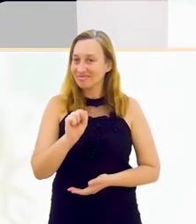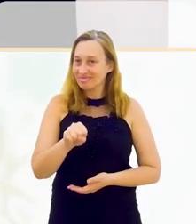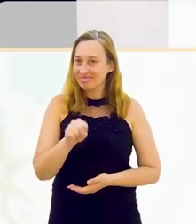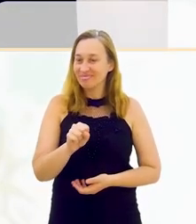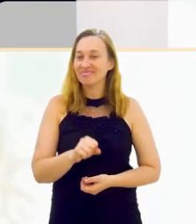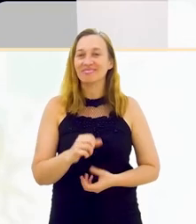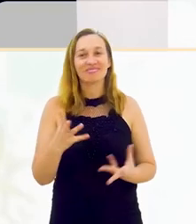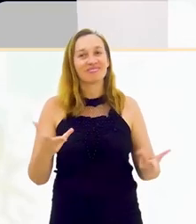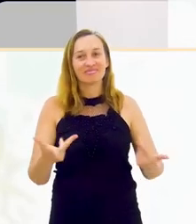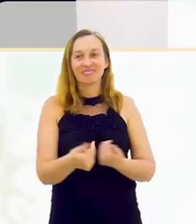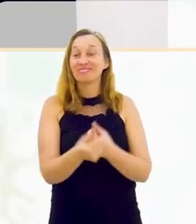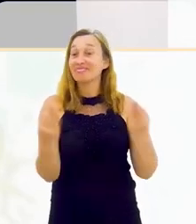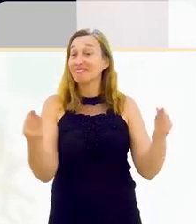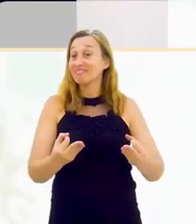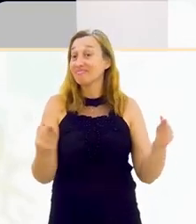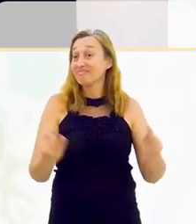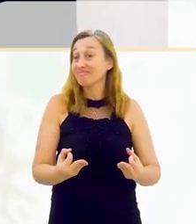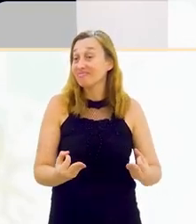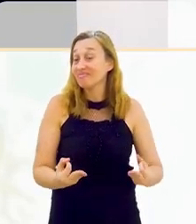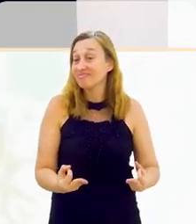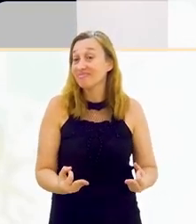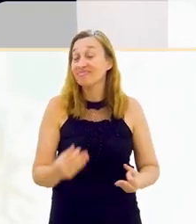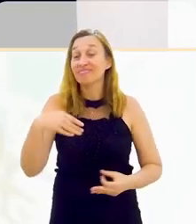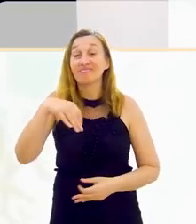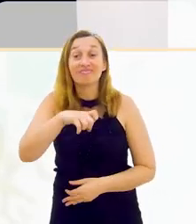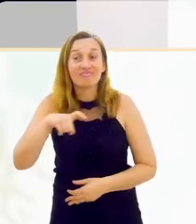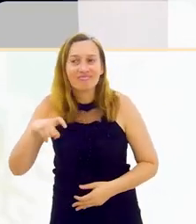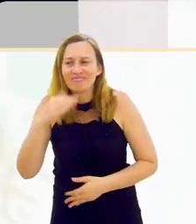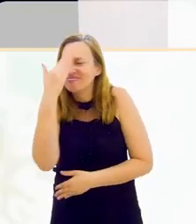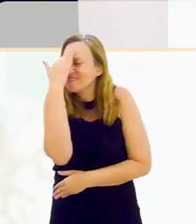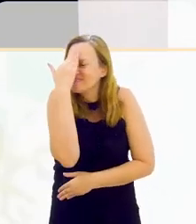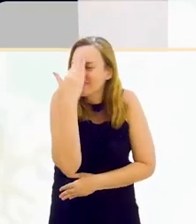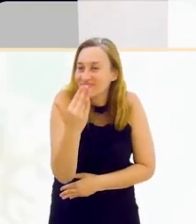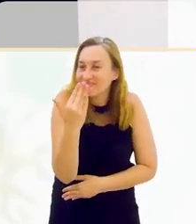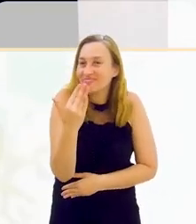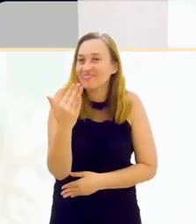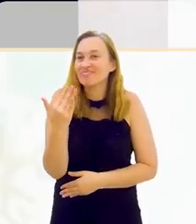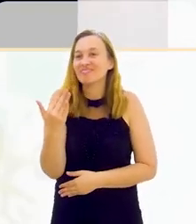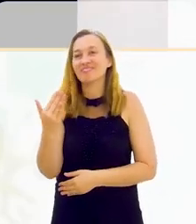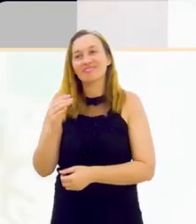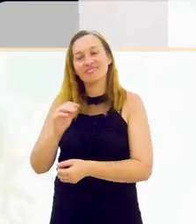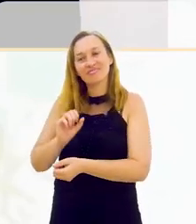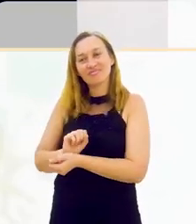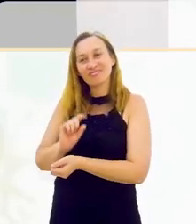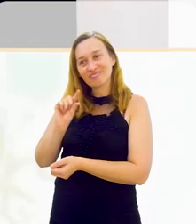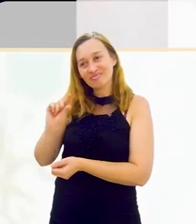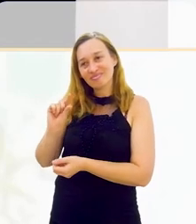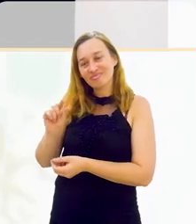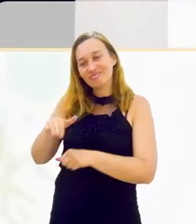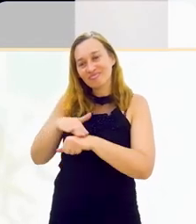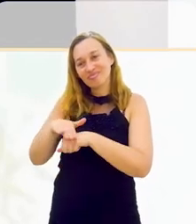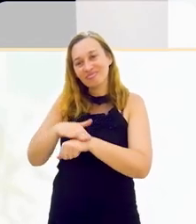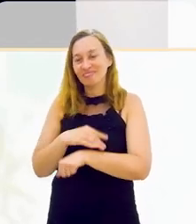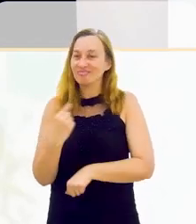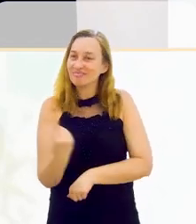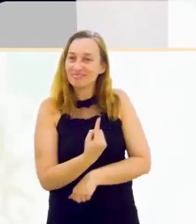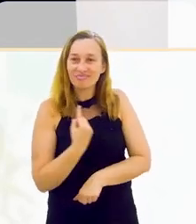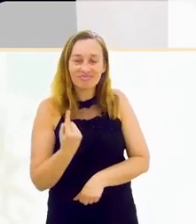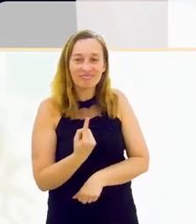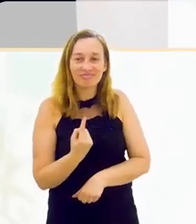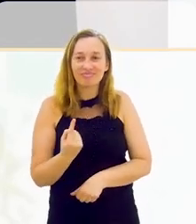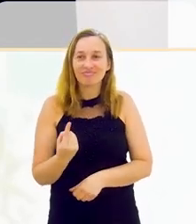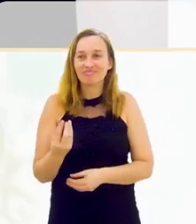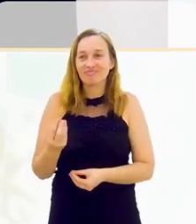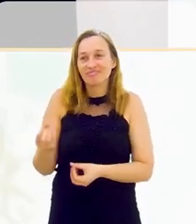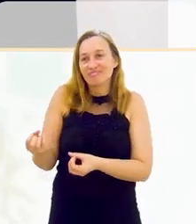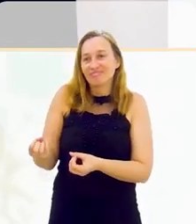falando. Maravilha, perfeito. Max, muito obrigada por você ter reservado um Eu tempo que para conversar agradeço. com a gente, por ter